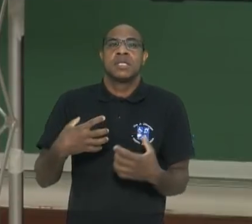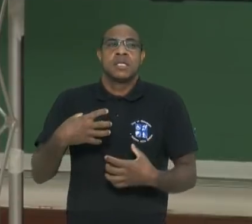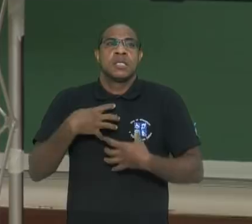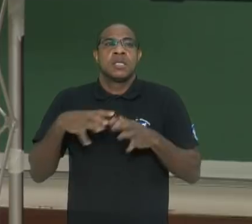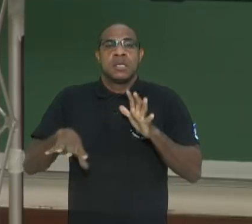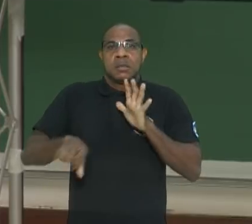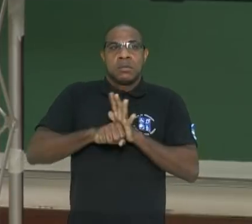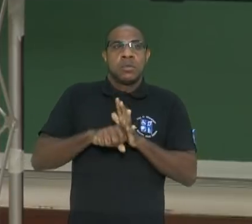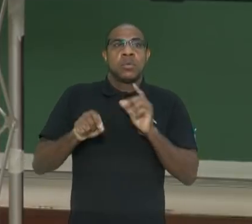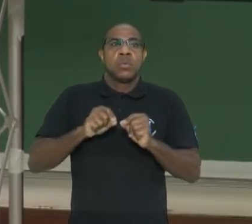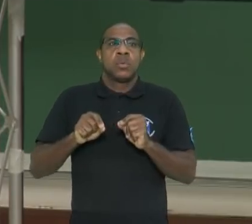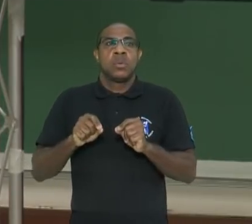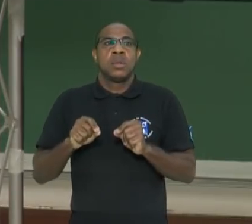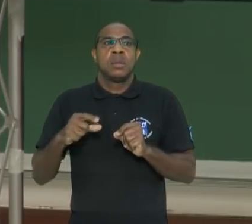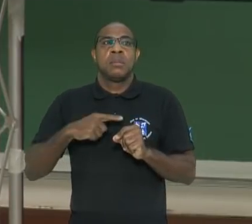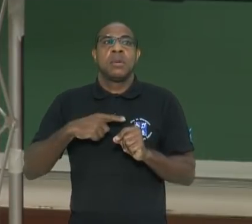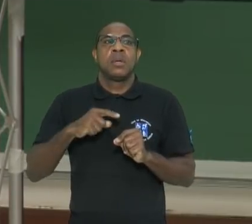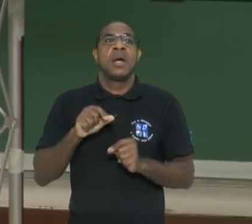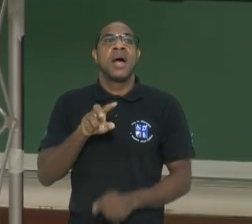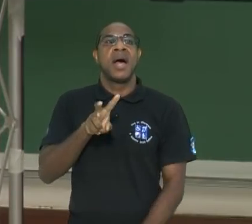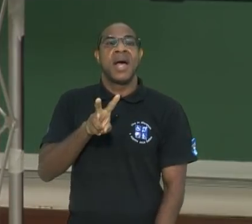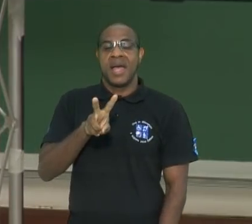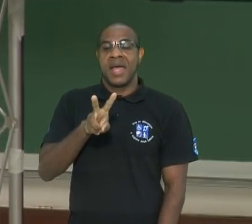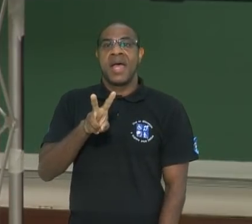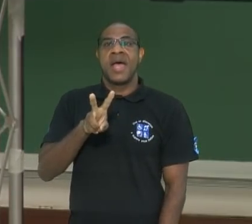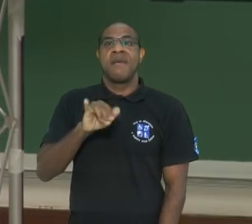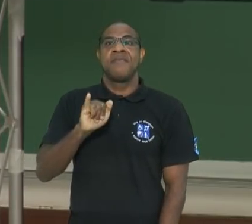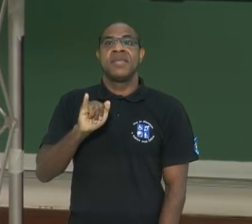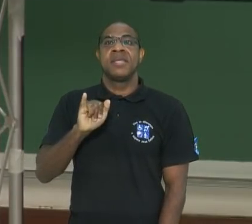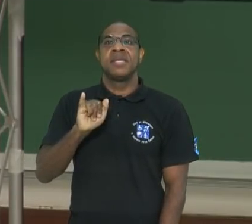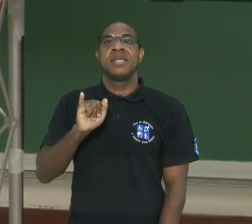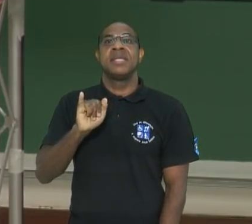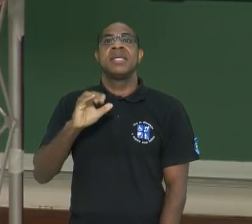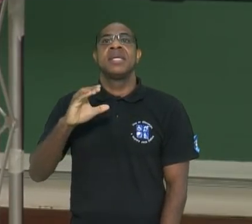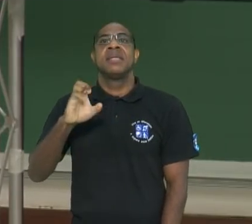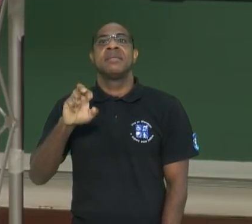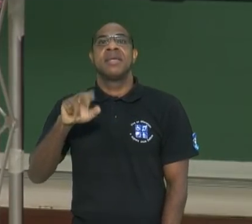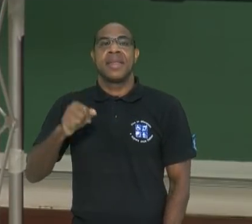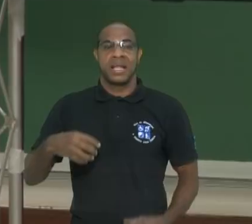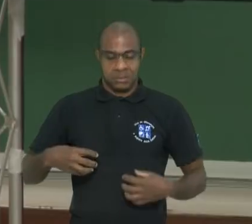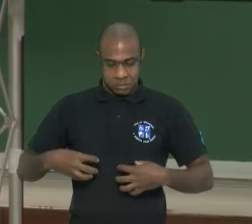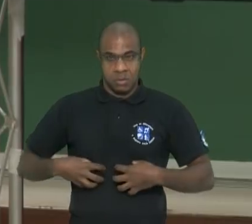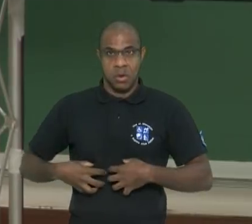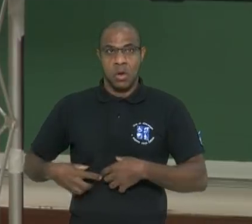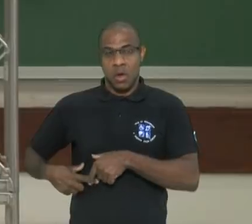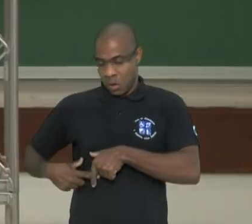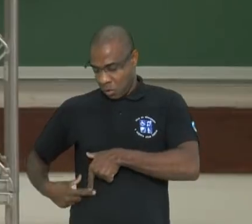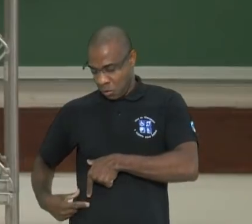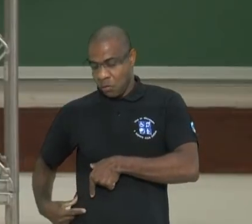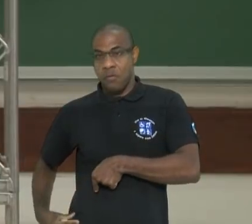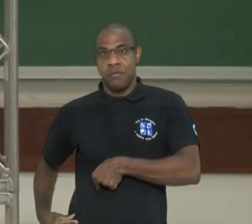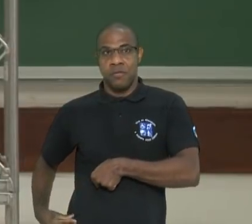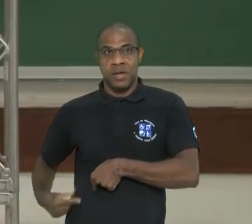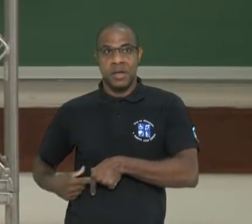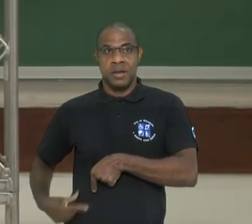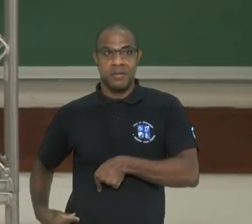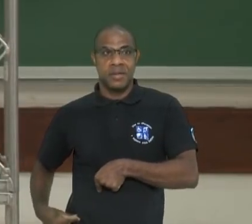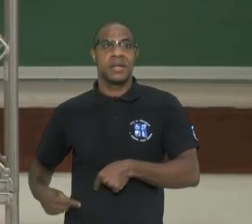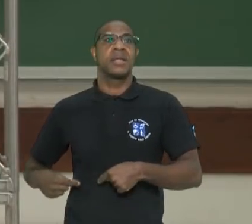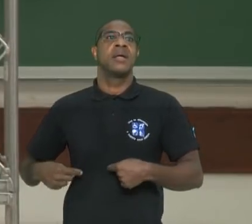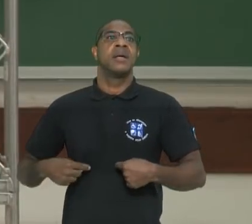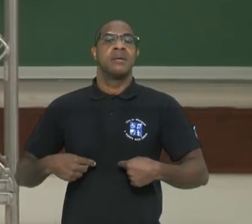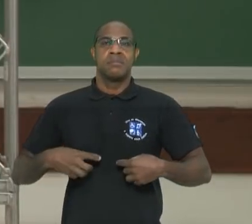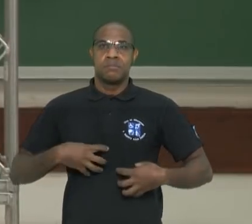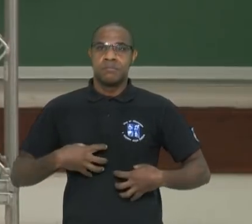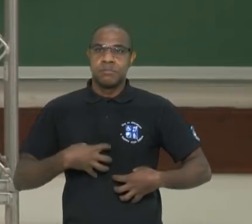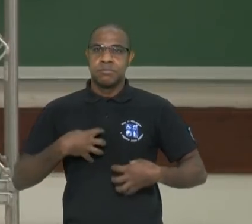pode atingir as vísceras, os órgãos internos como o fígado e o baço.